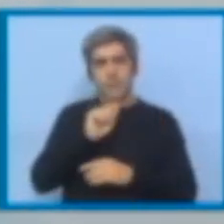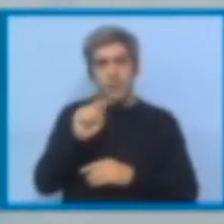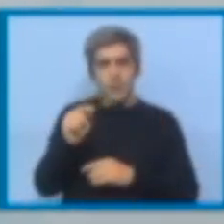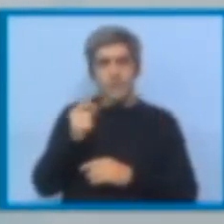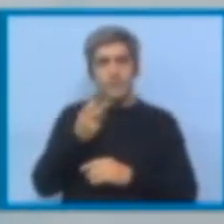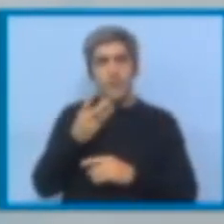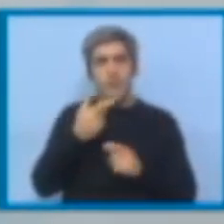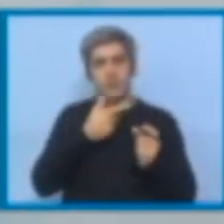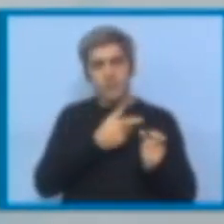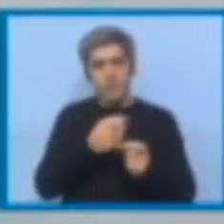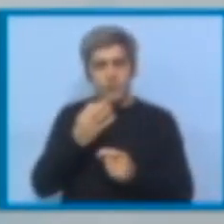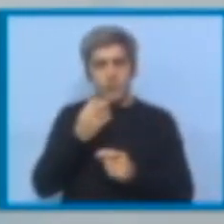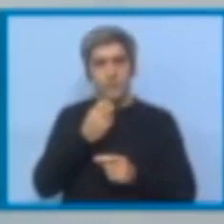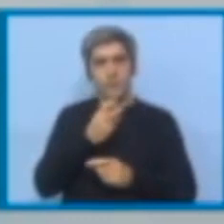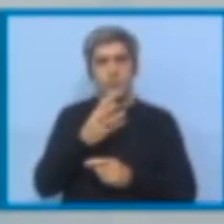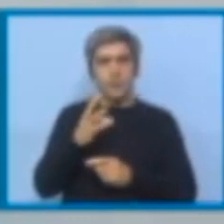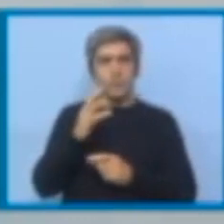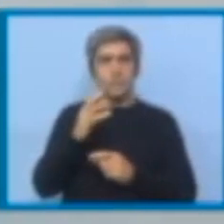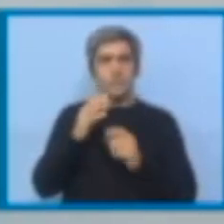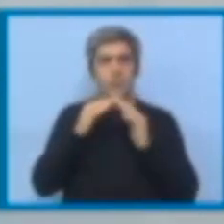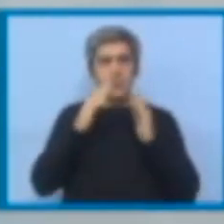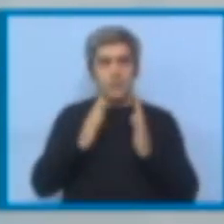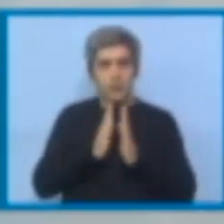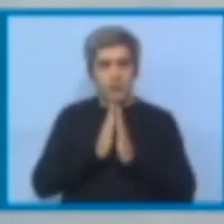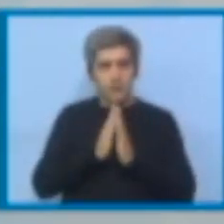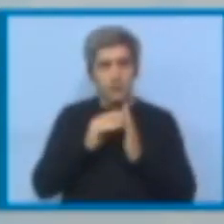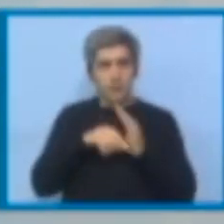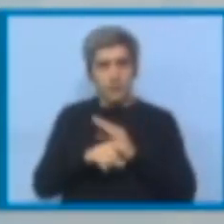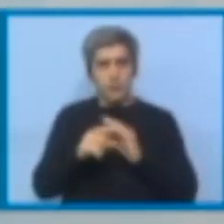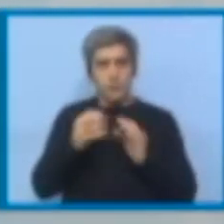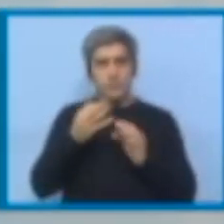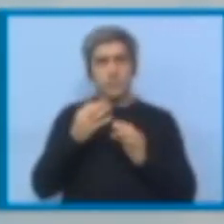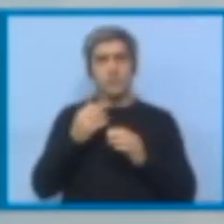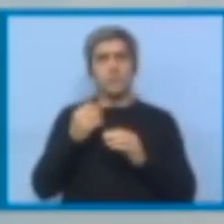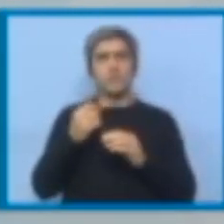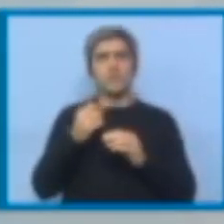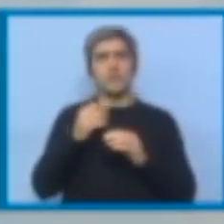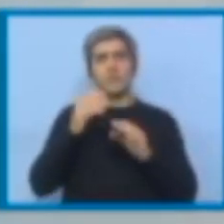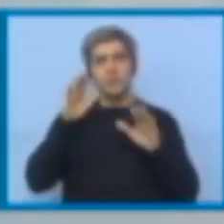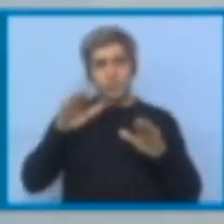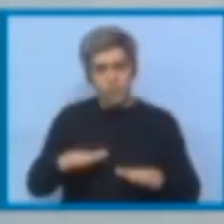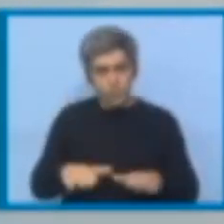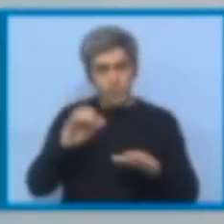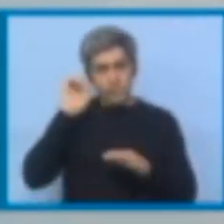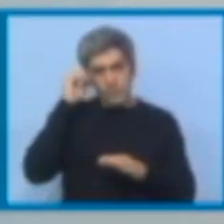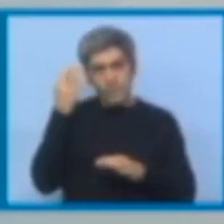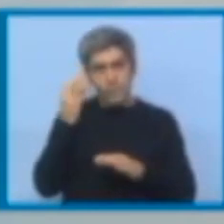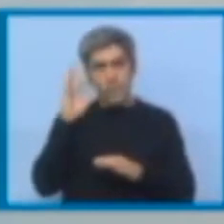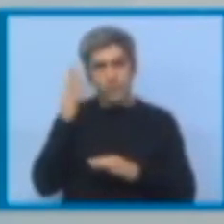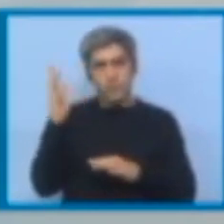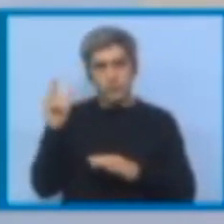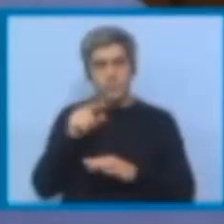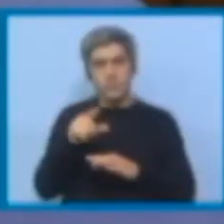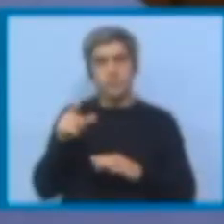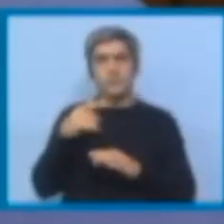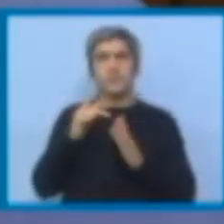diversos atentados perpetrados em templos religiosos, atingindo também muçulmanos, não é? Mas, no caso,